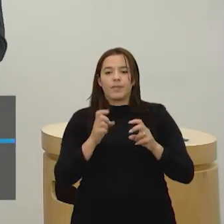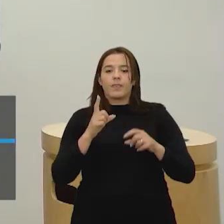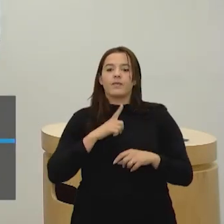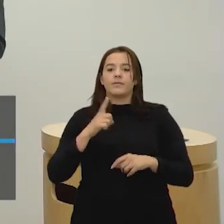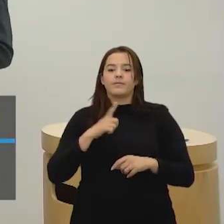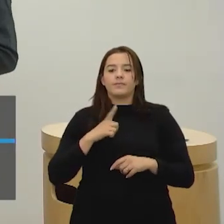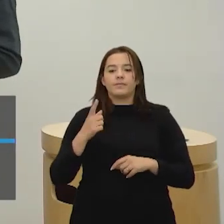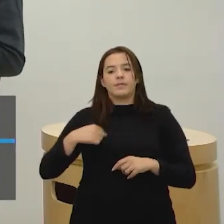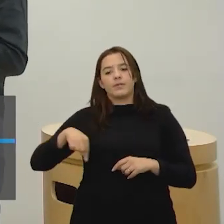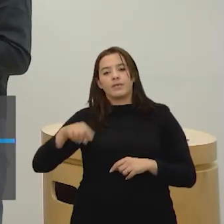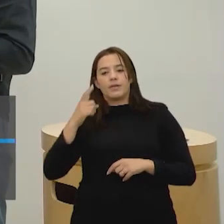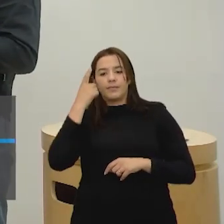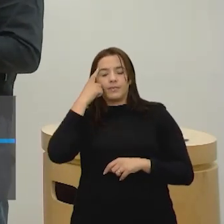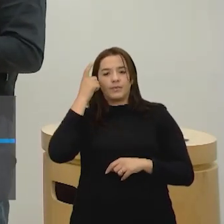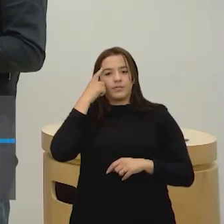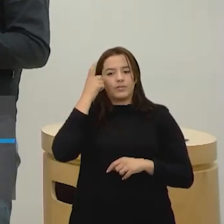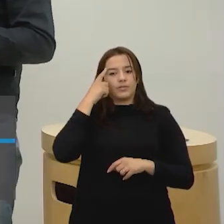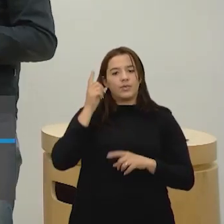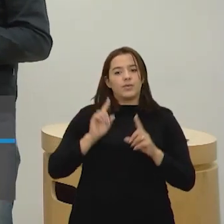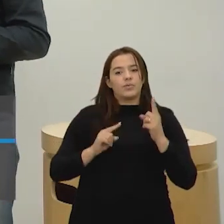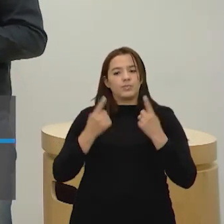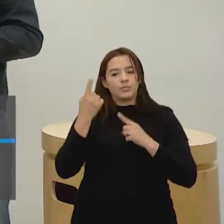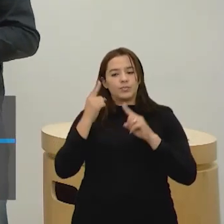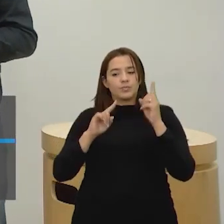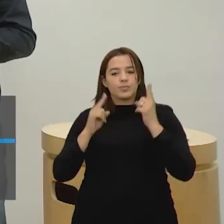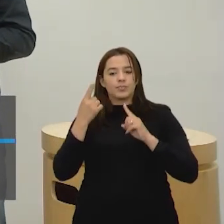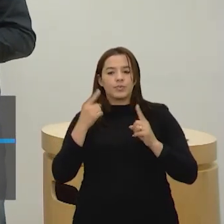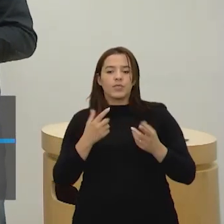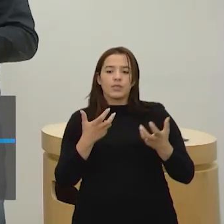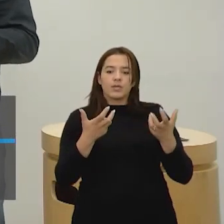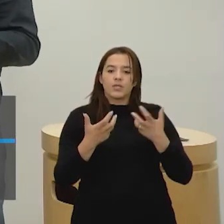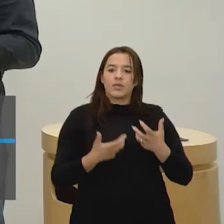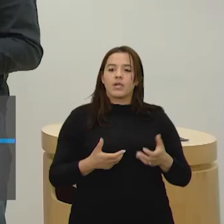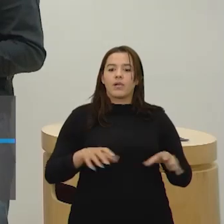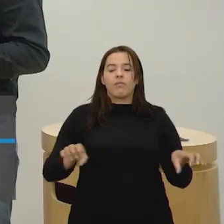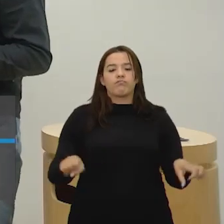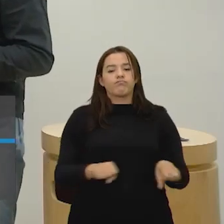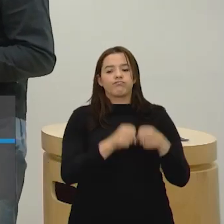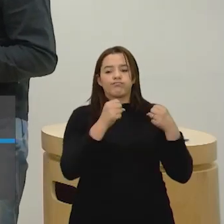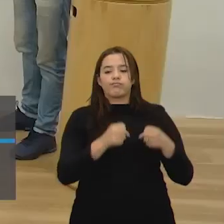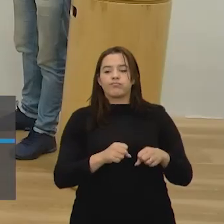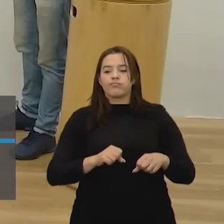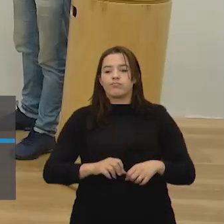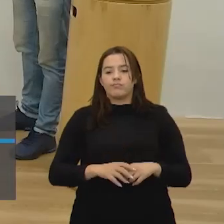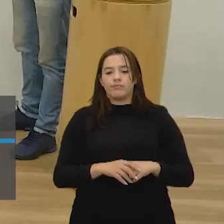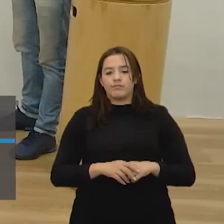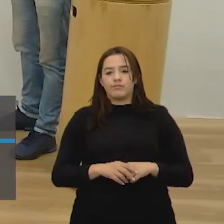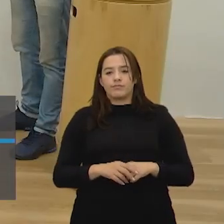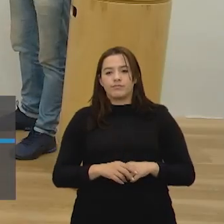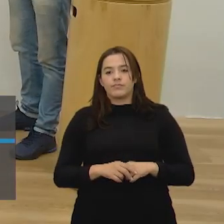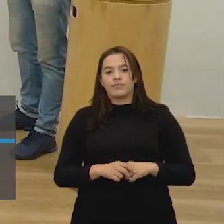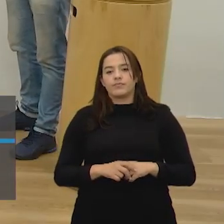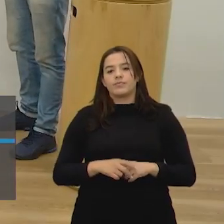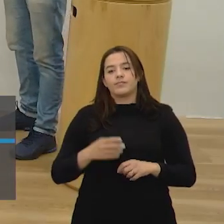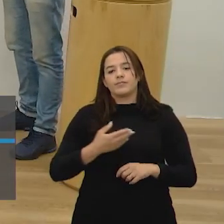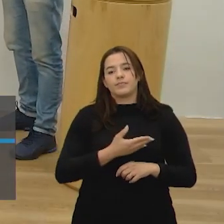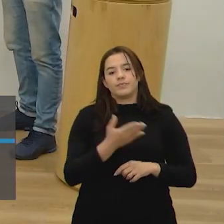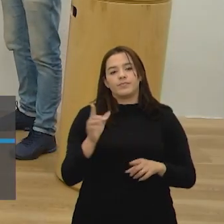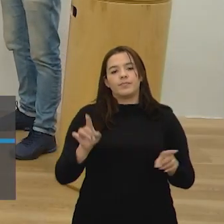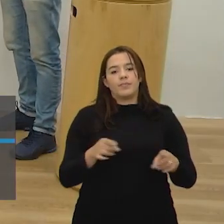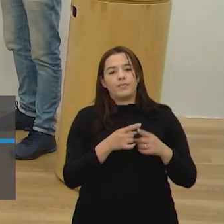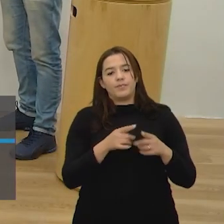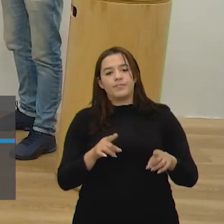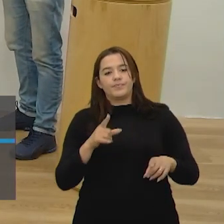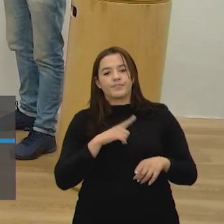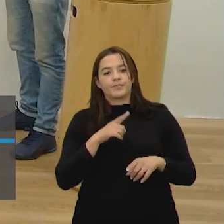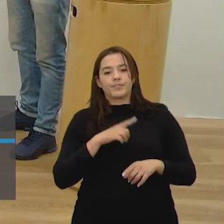de sadismo que a gente vê na ditadura chilena, ao ponto deles quebrarem as mãos de um músico